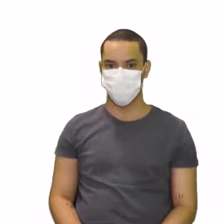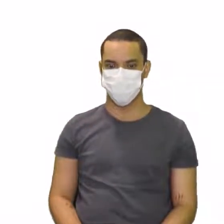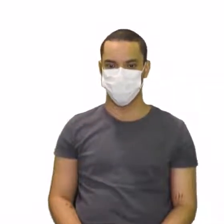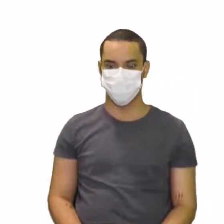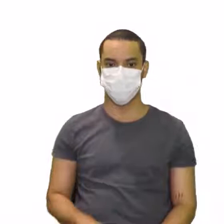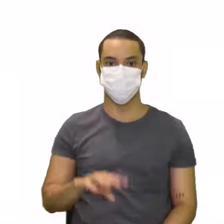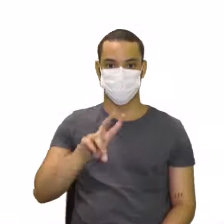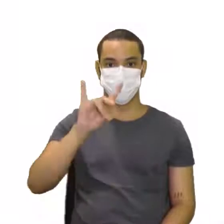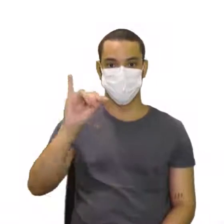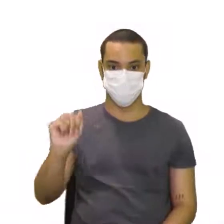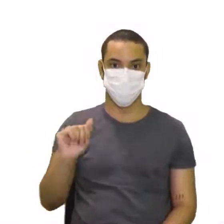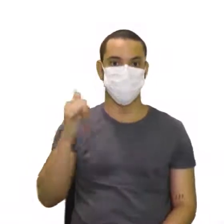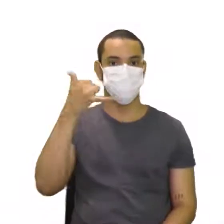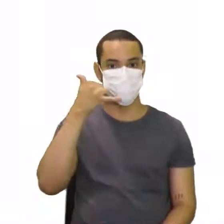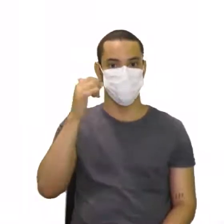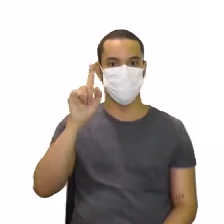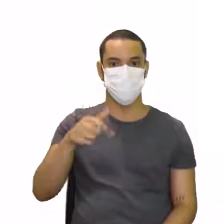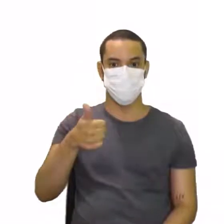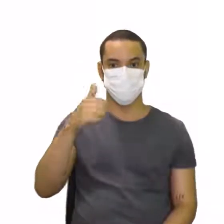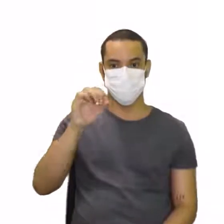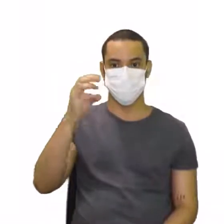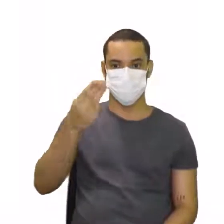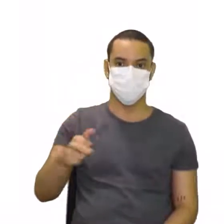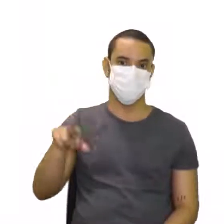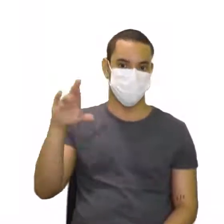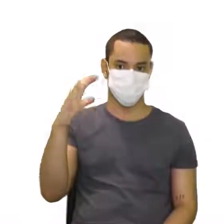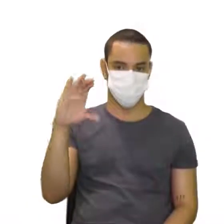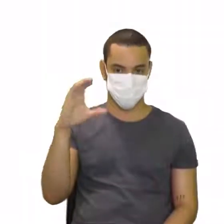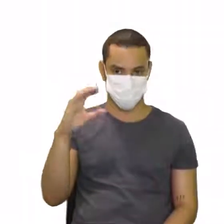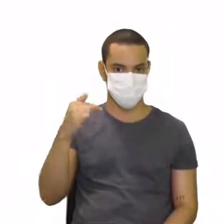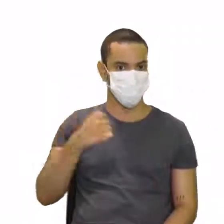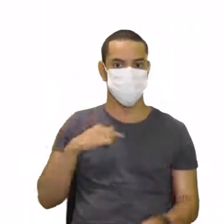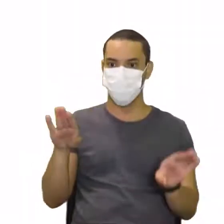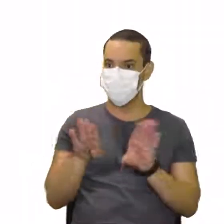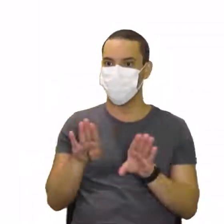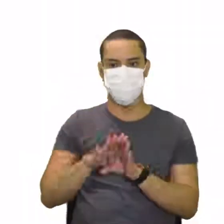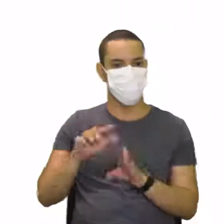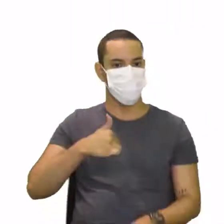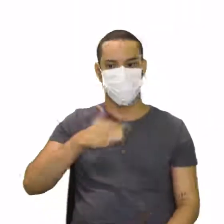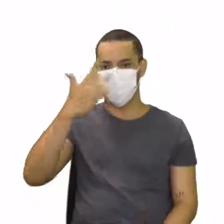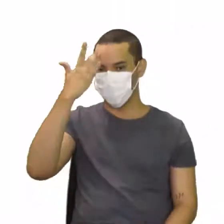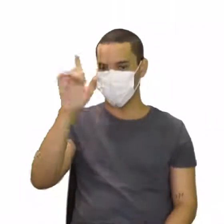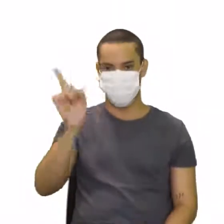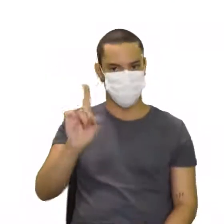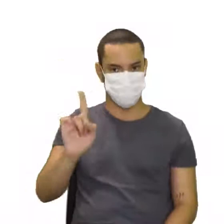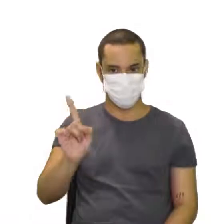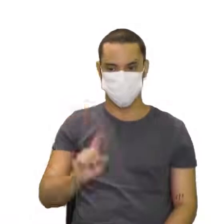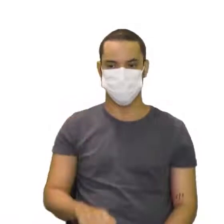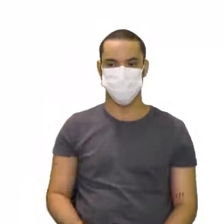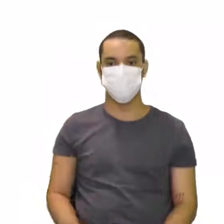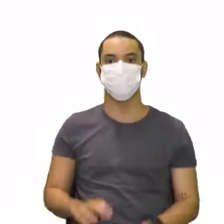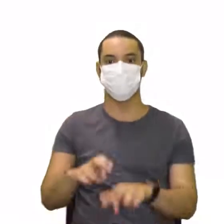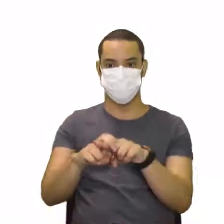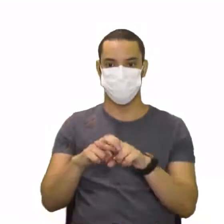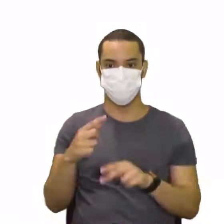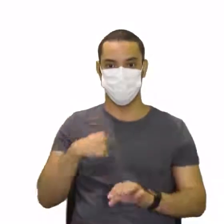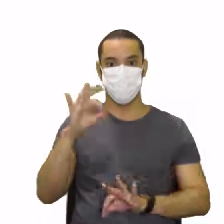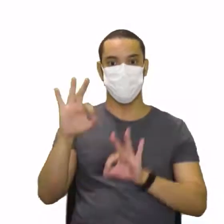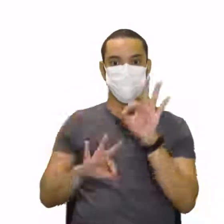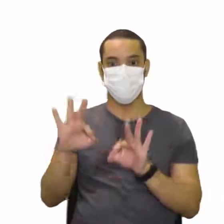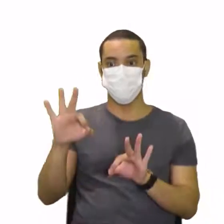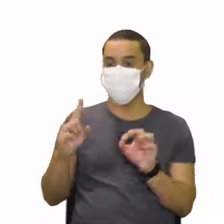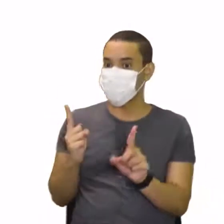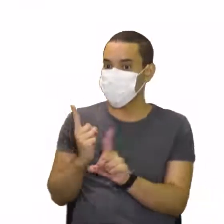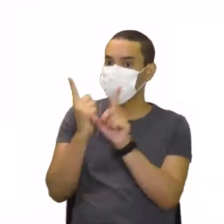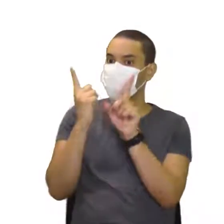o dia do telefone, né, 10 de março, eu também não sabia. Então, eu estava preparando aqui, olha, gente, né,